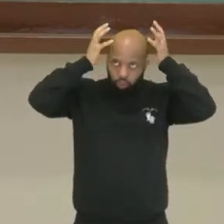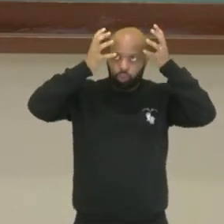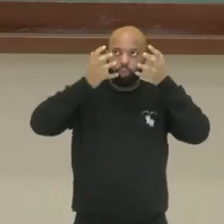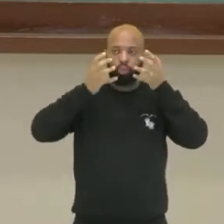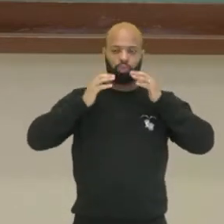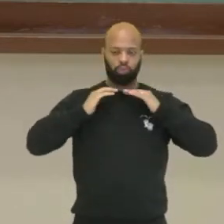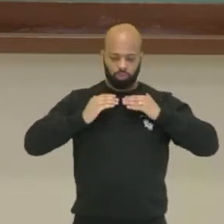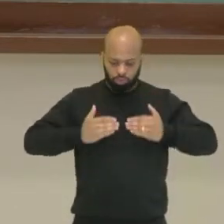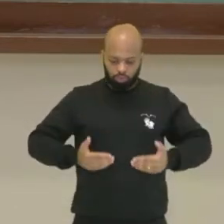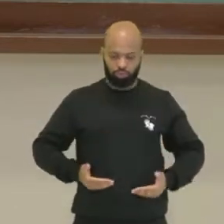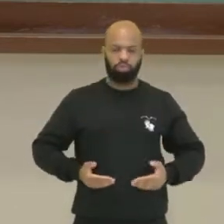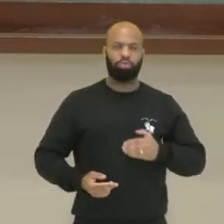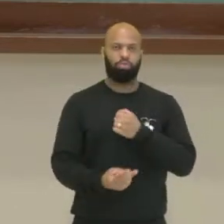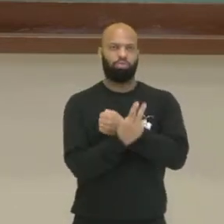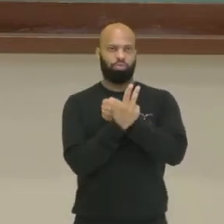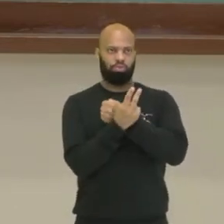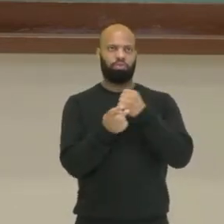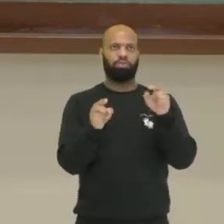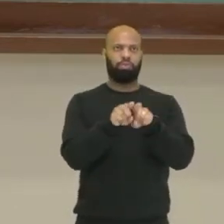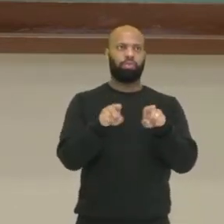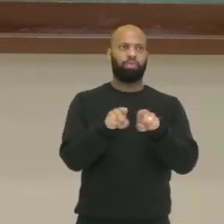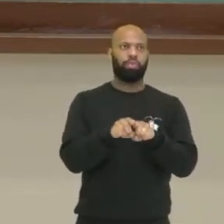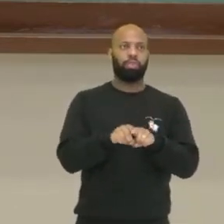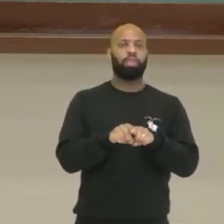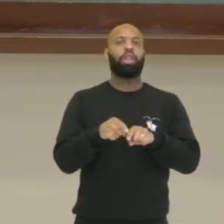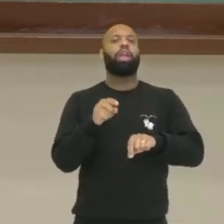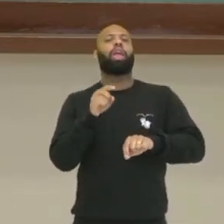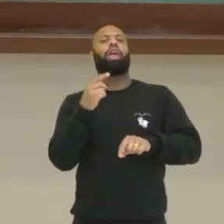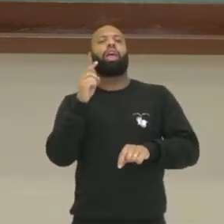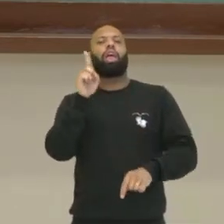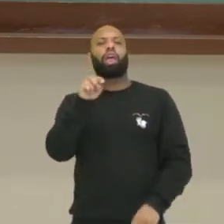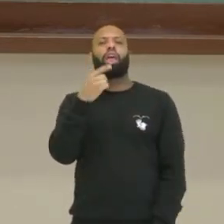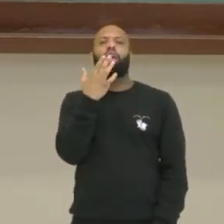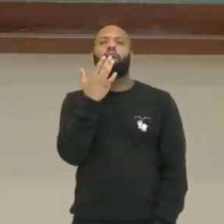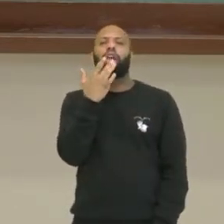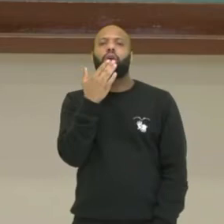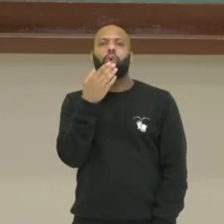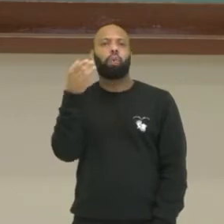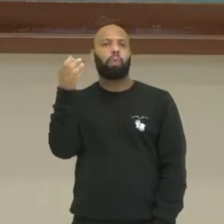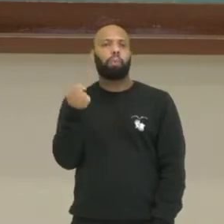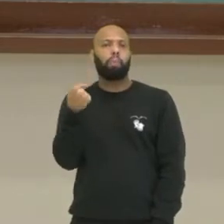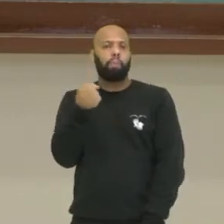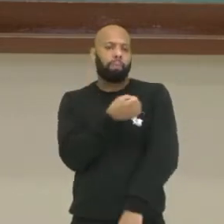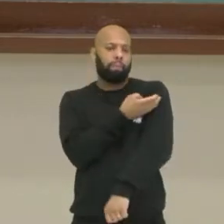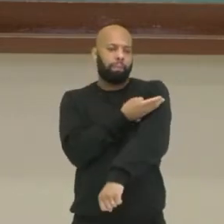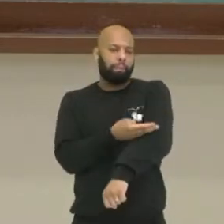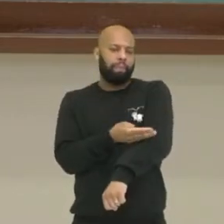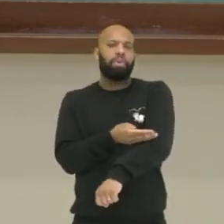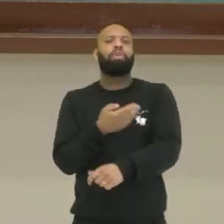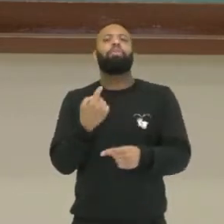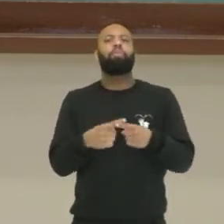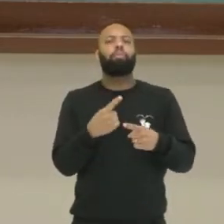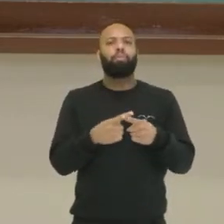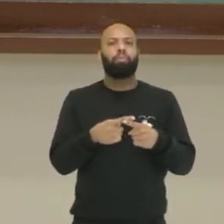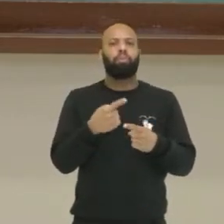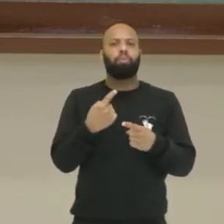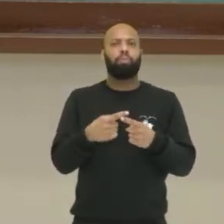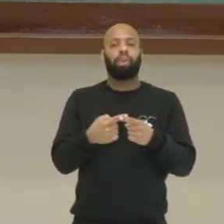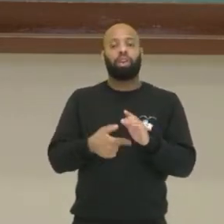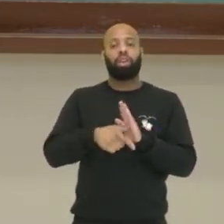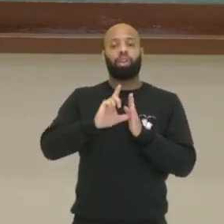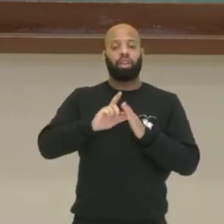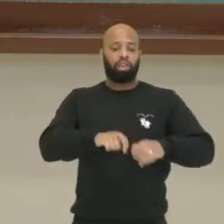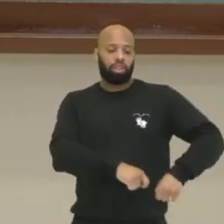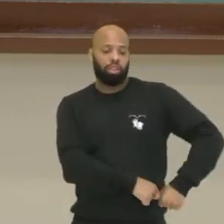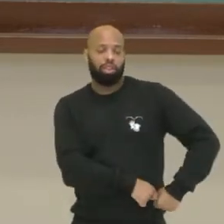Esse equipamento, ele é branco. Por que que ele é branco? Antigamente, as espadas,